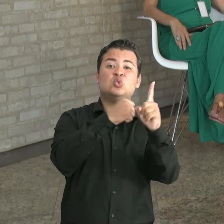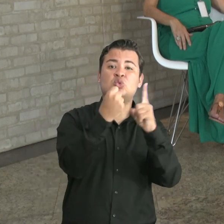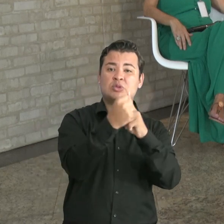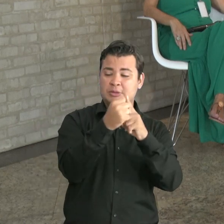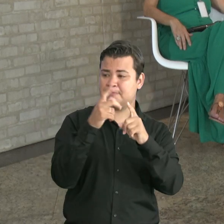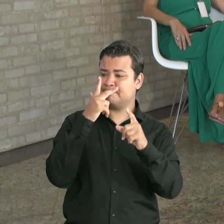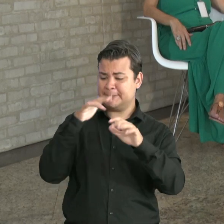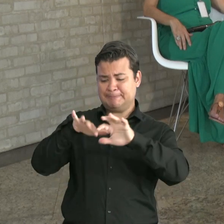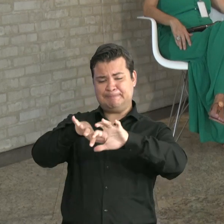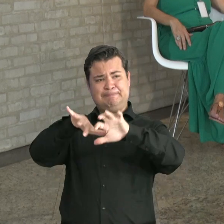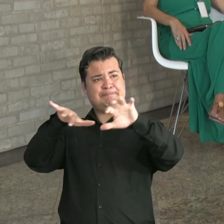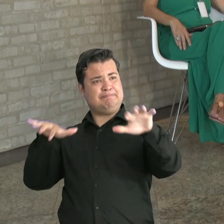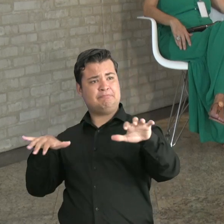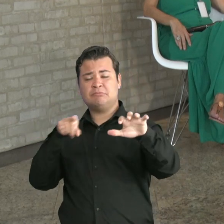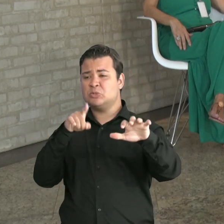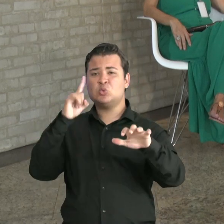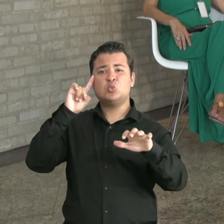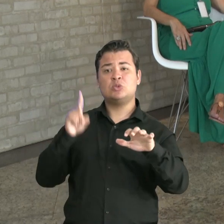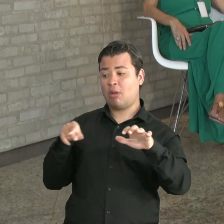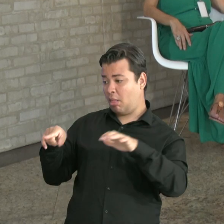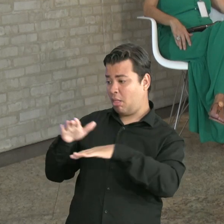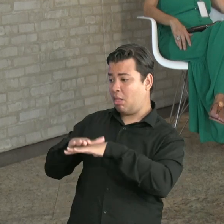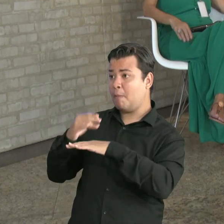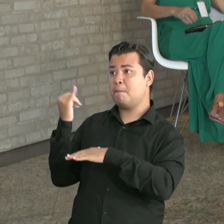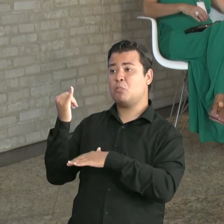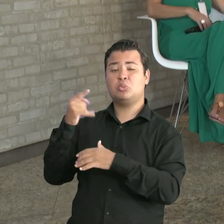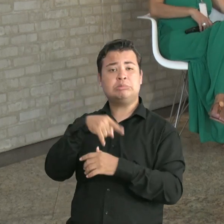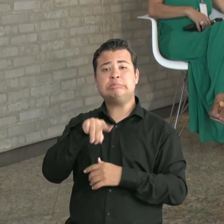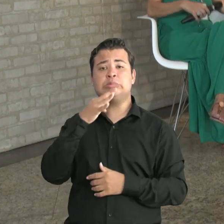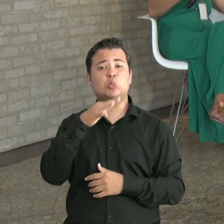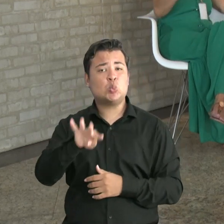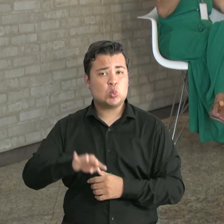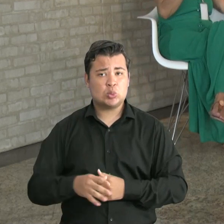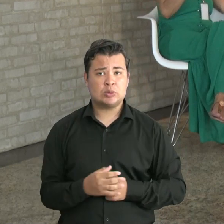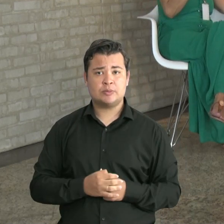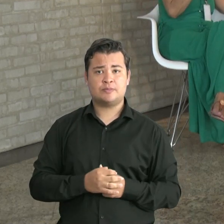sociedade faz da importância, né, desse conhecimento.